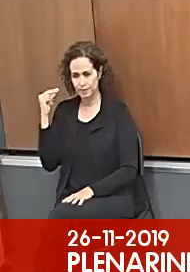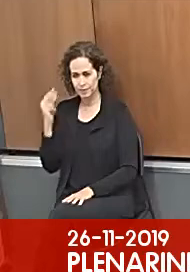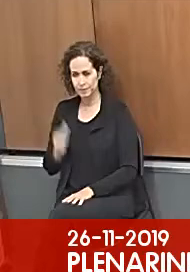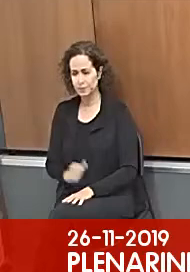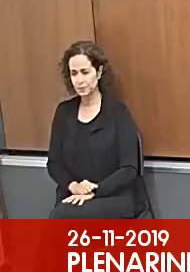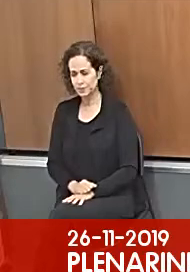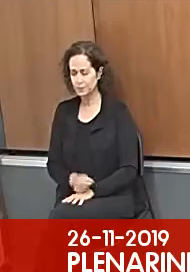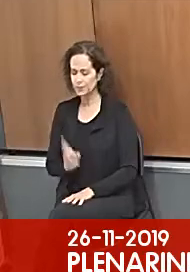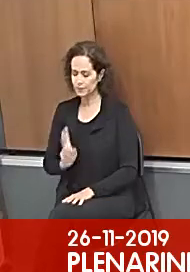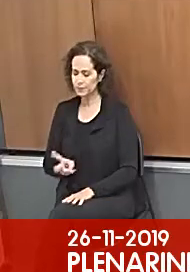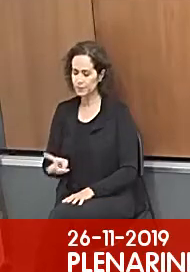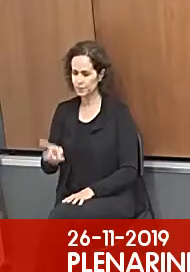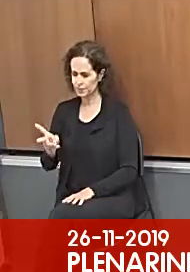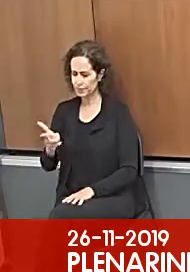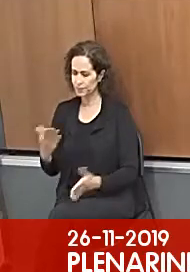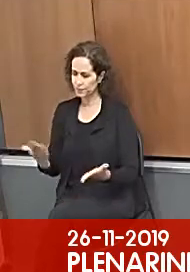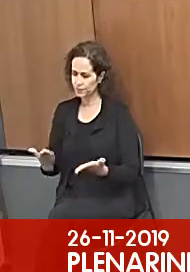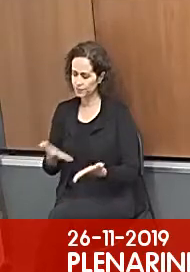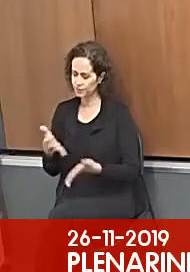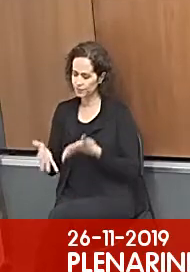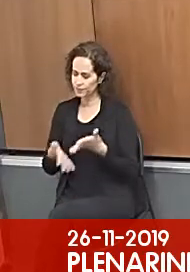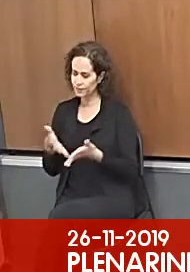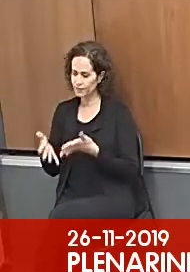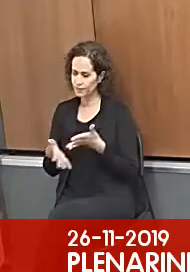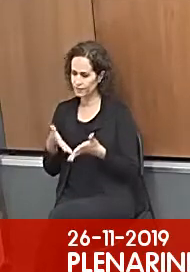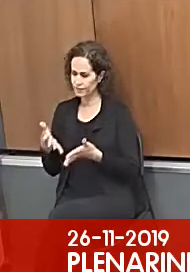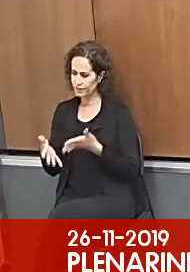para a continuidade das falas.